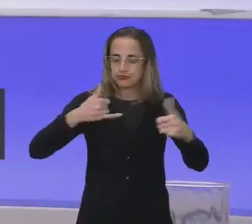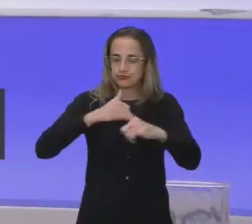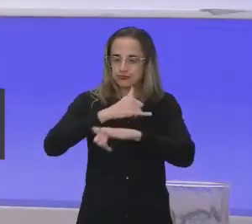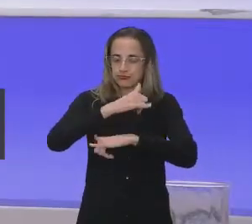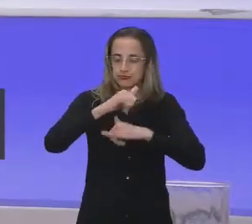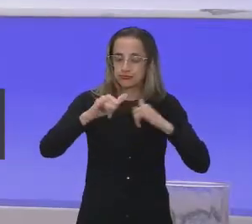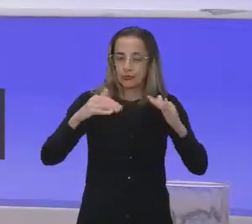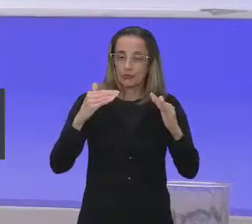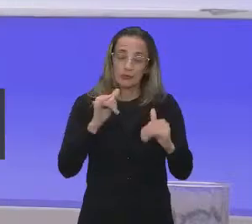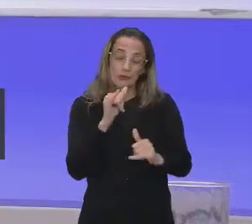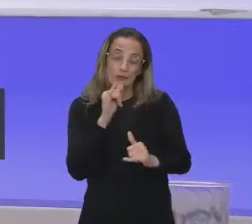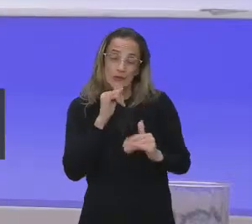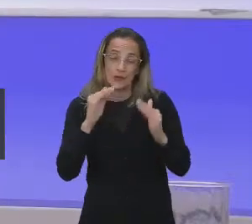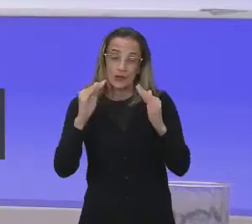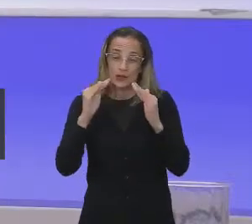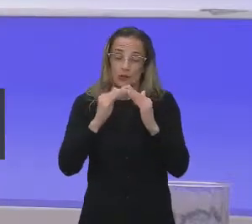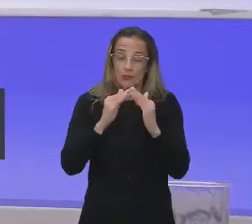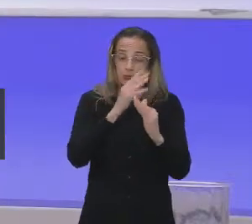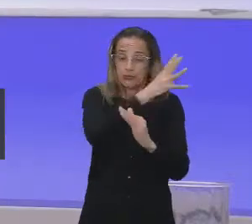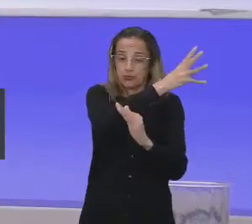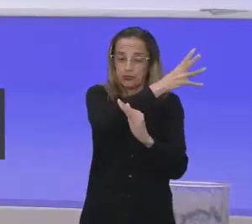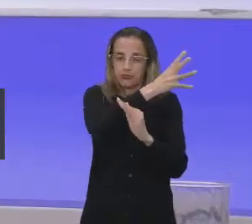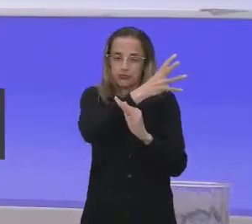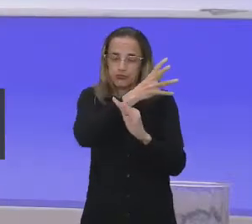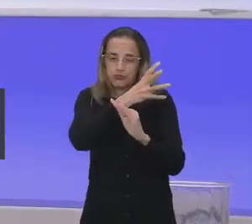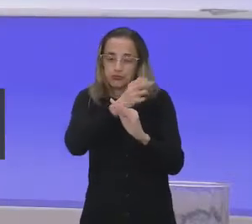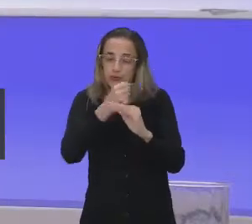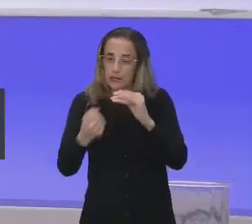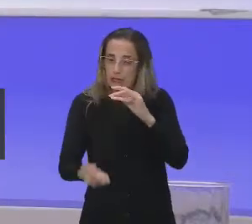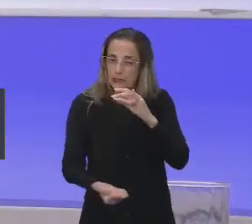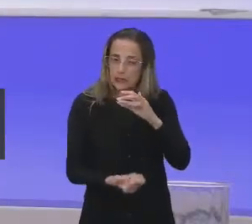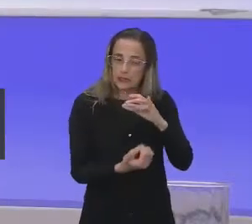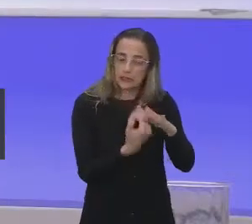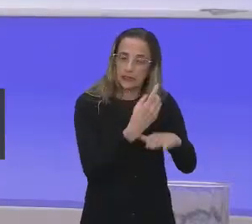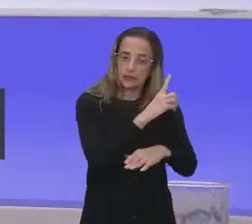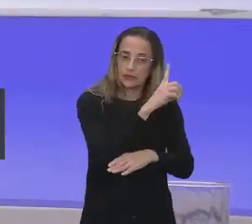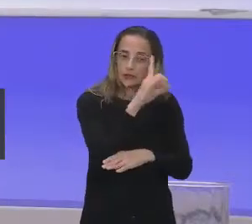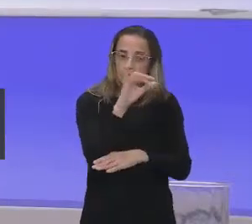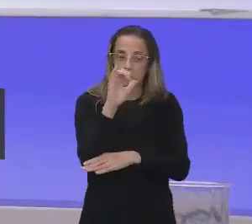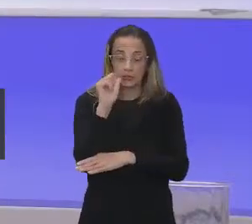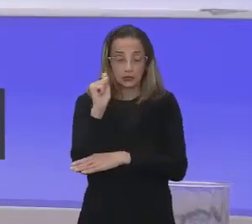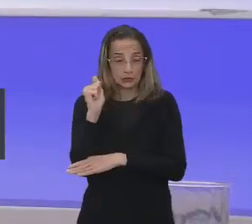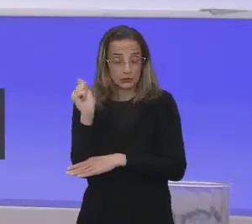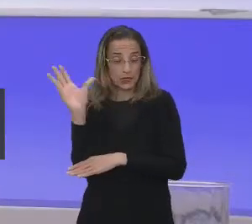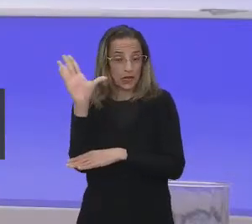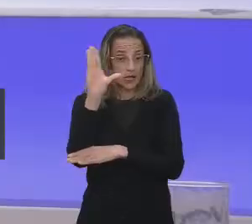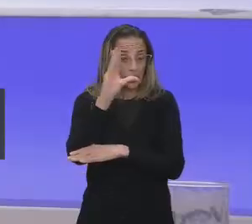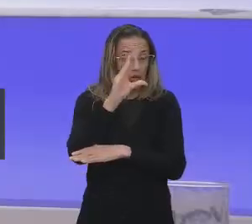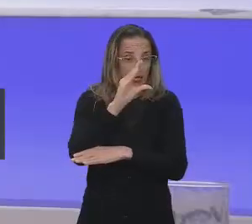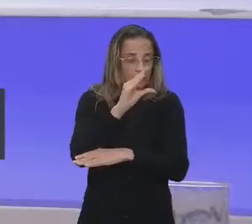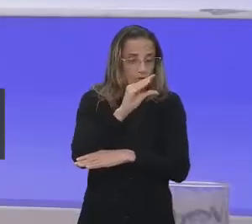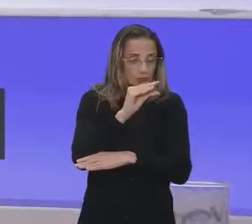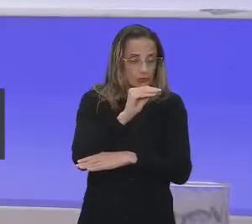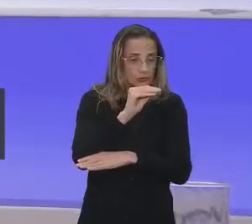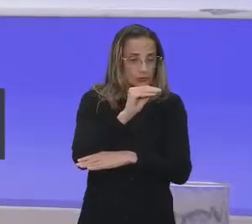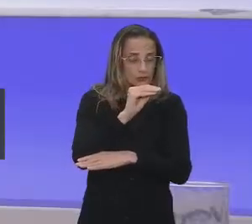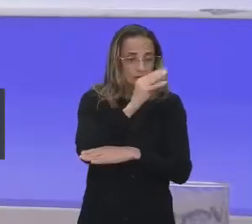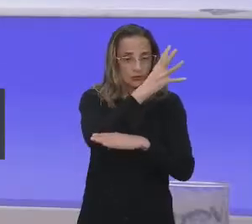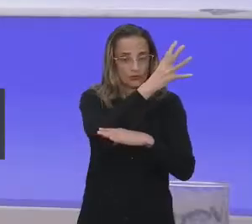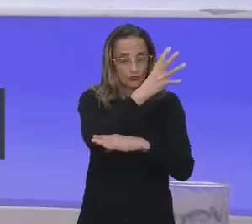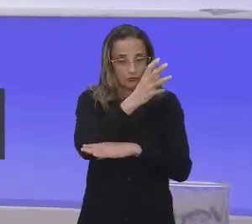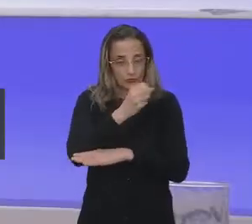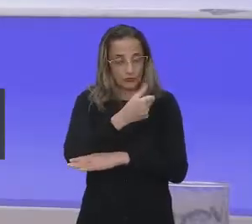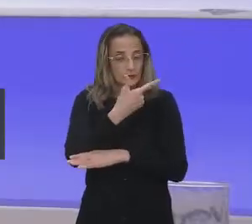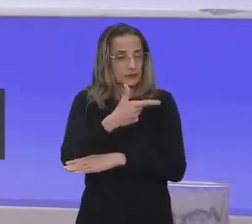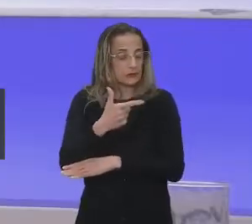solar. Então, ela gera energia durante o dia e à noite ela não gera energia, onde se eu tenho essa fonte, poxa,